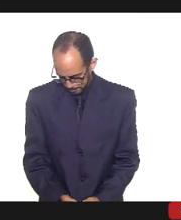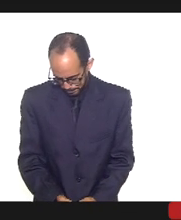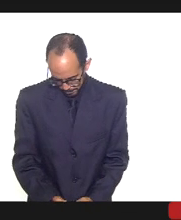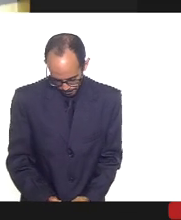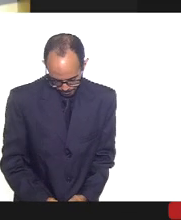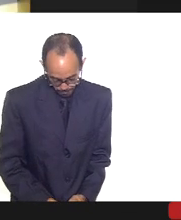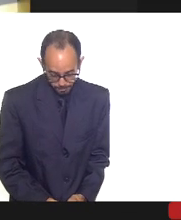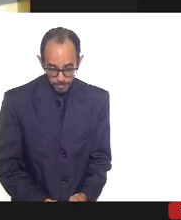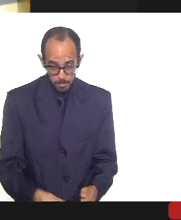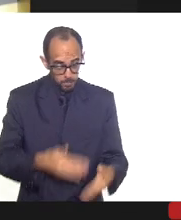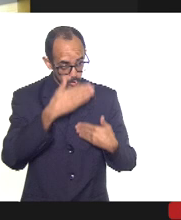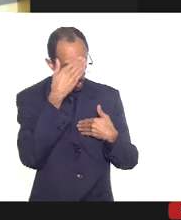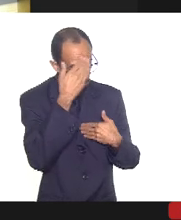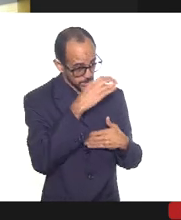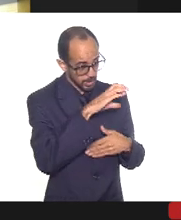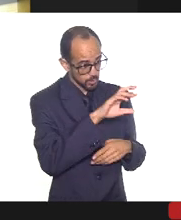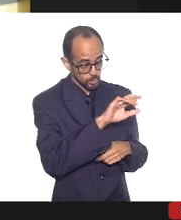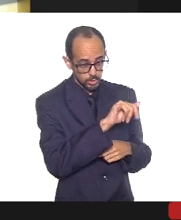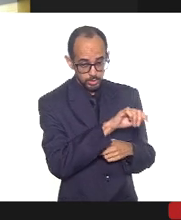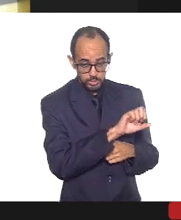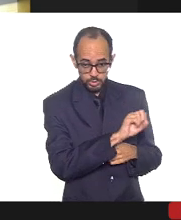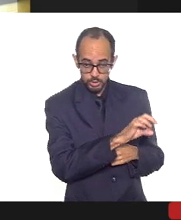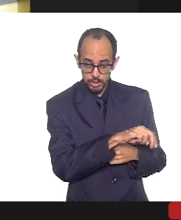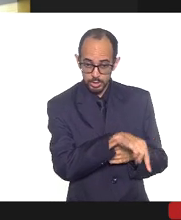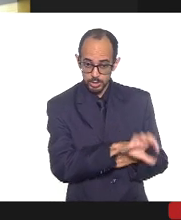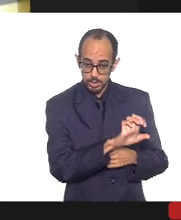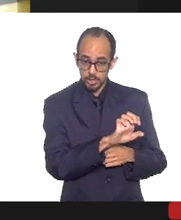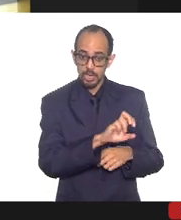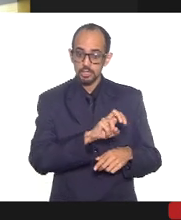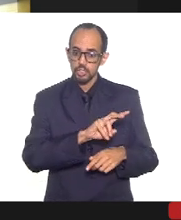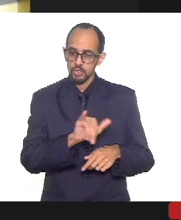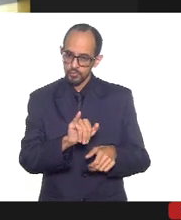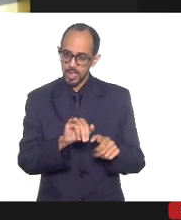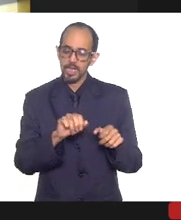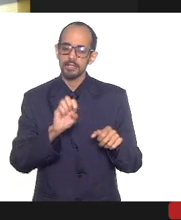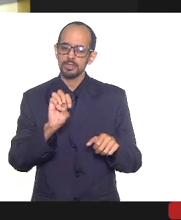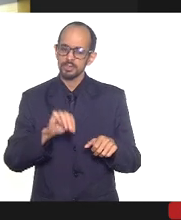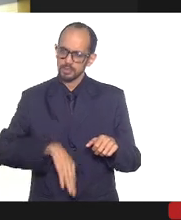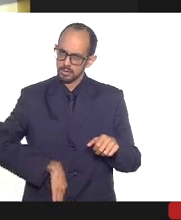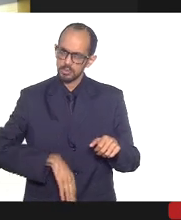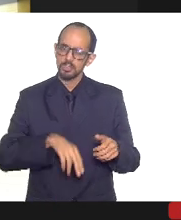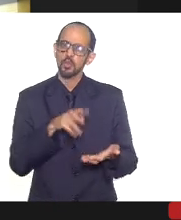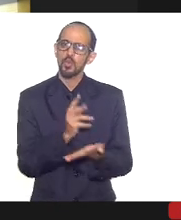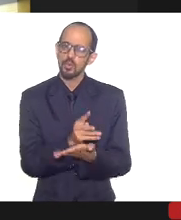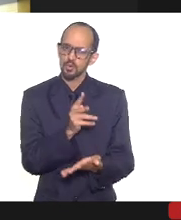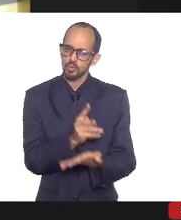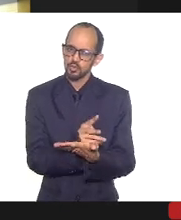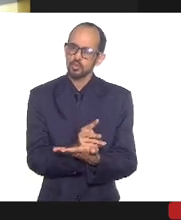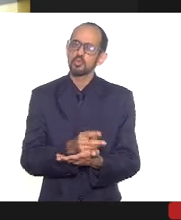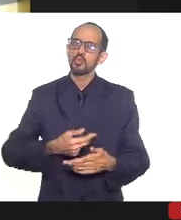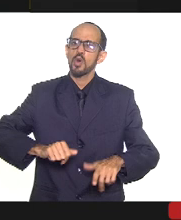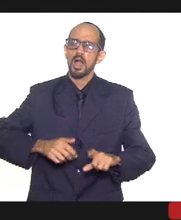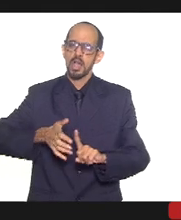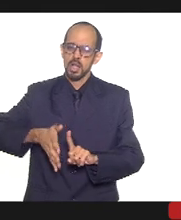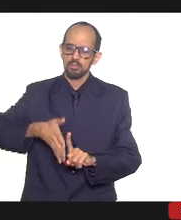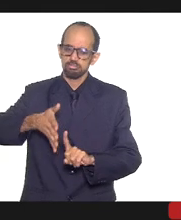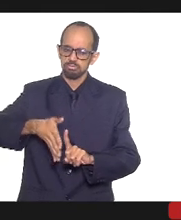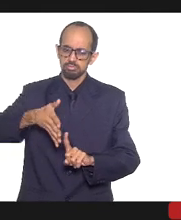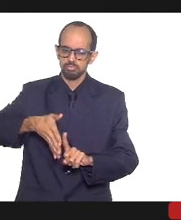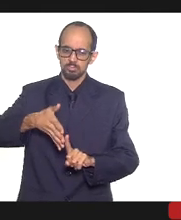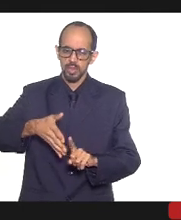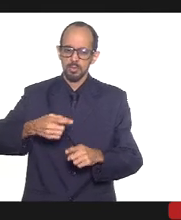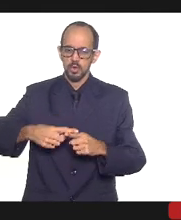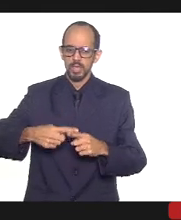Obrigado, Cristiane. Nós vamos fazer um encaminhamento, sim, vamos continuar dando tratamento a essa questão, que a gente entende que essa possibilidade de imigração é